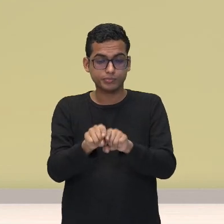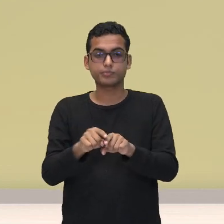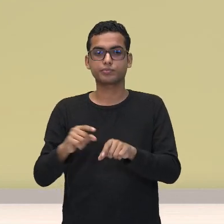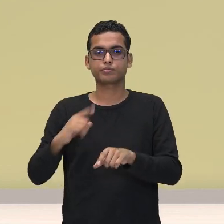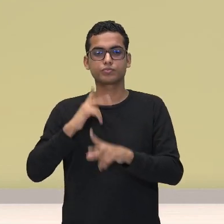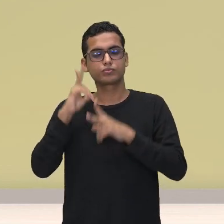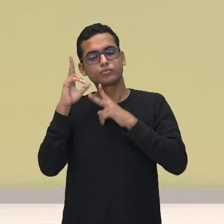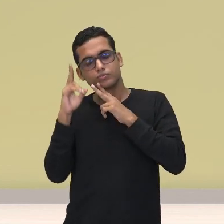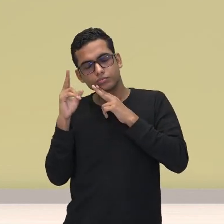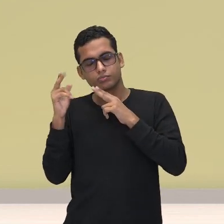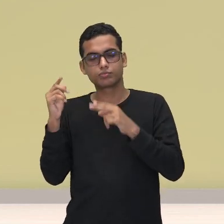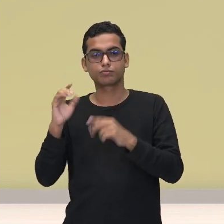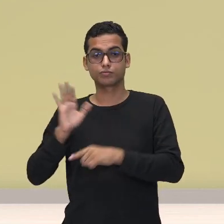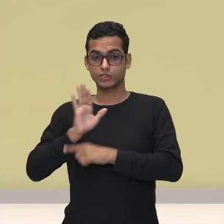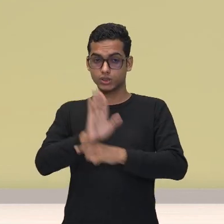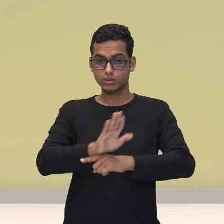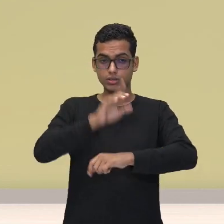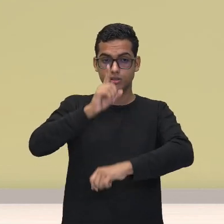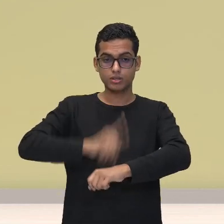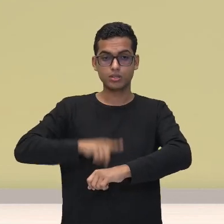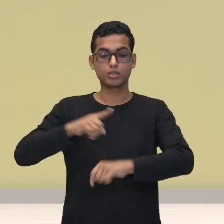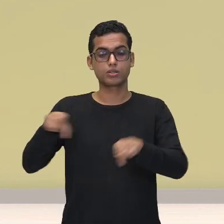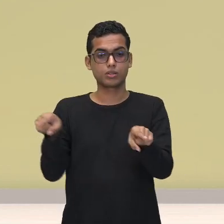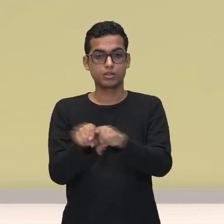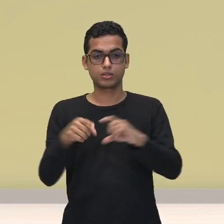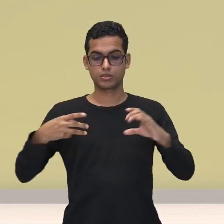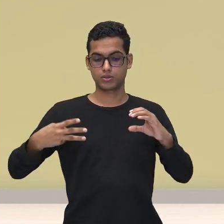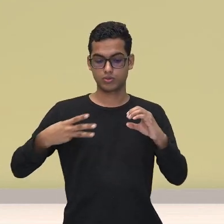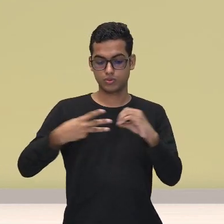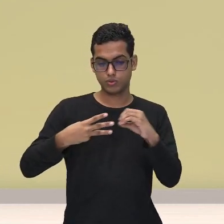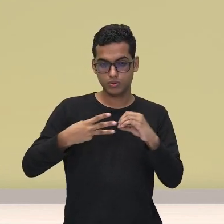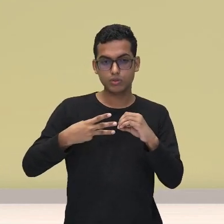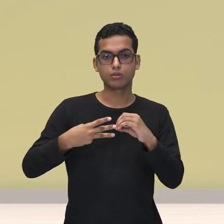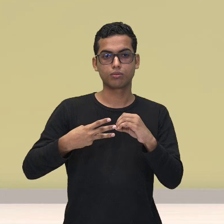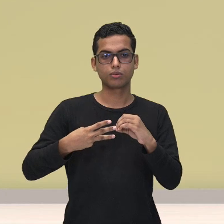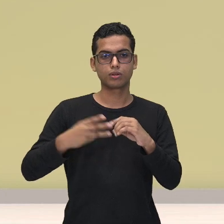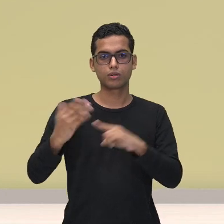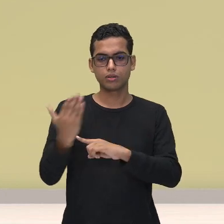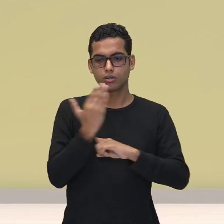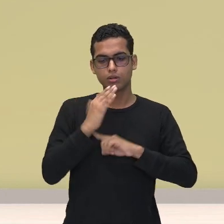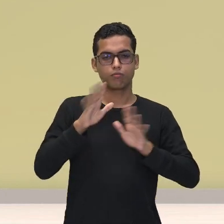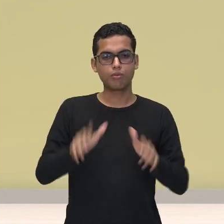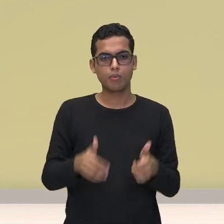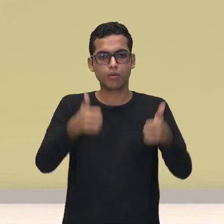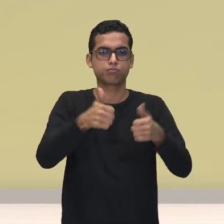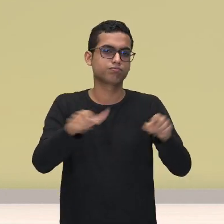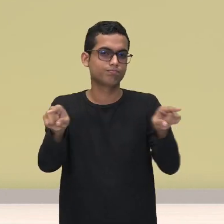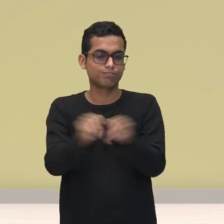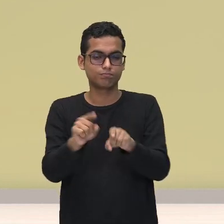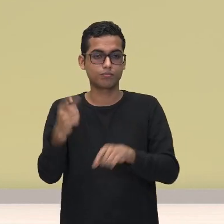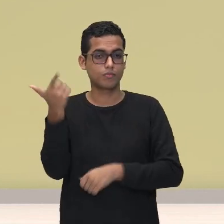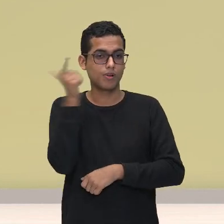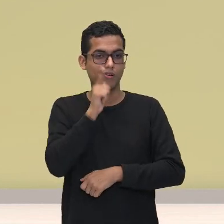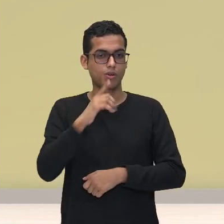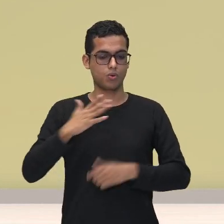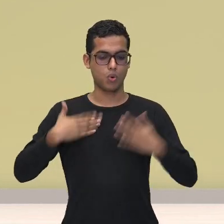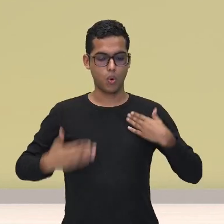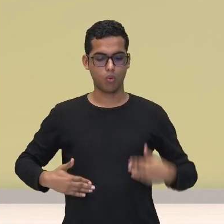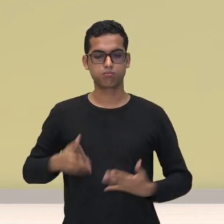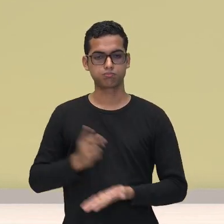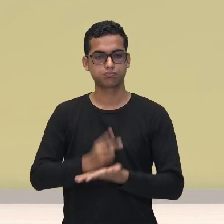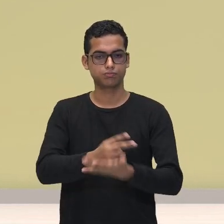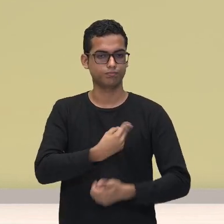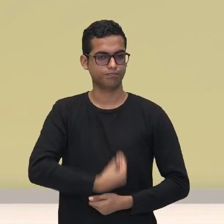ajudar nesse processo de regeneração das nossas células, que é super importante para que mantenha o nosso corpo vivo. Então, dormir bem é um